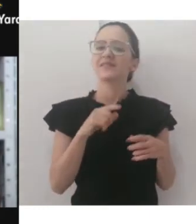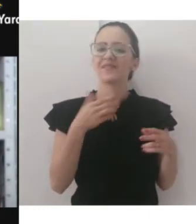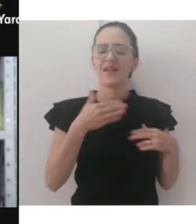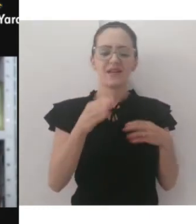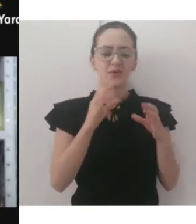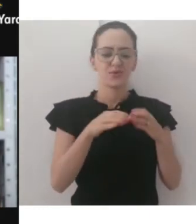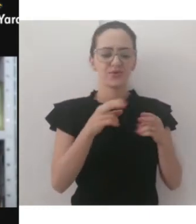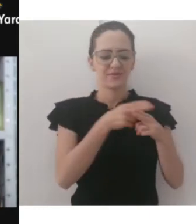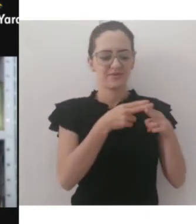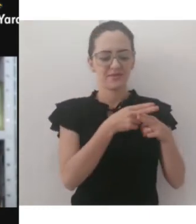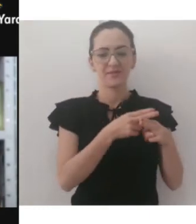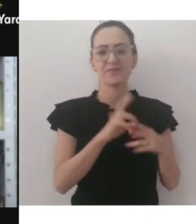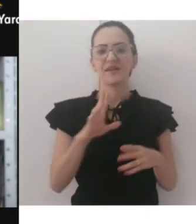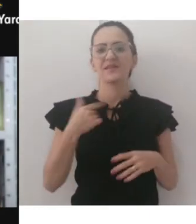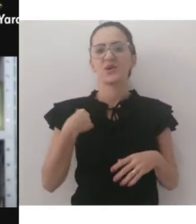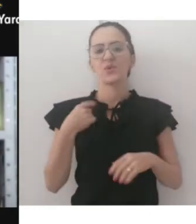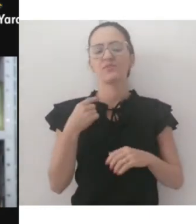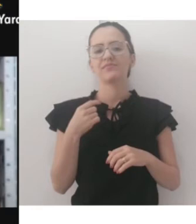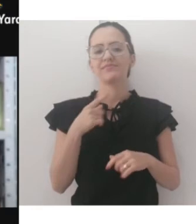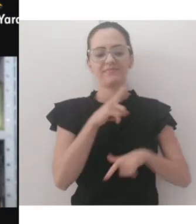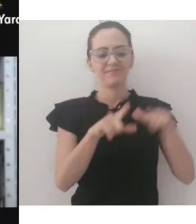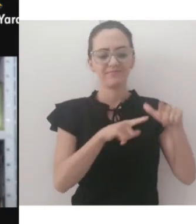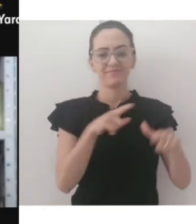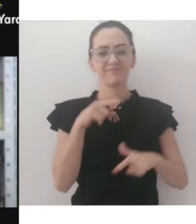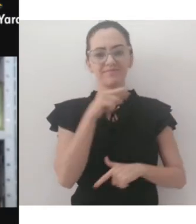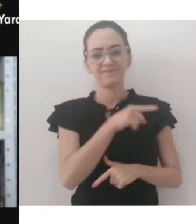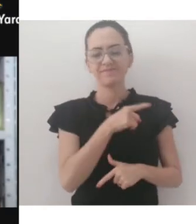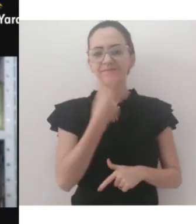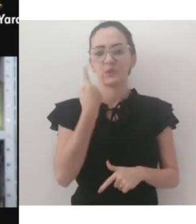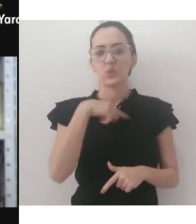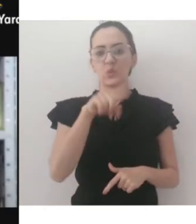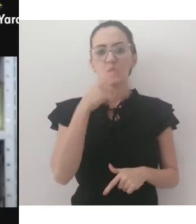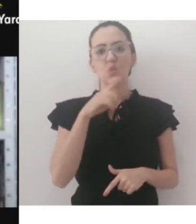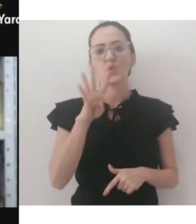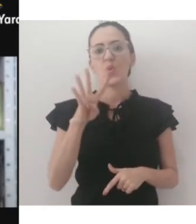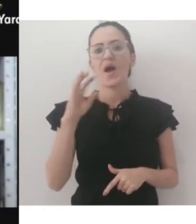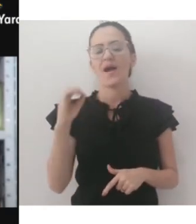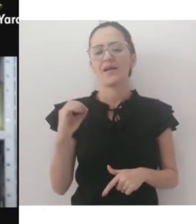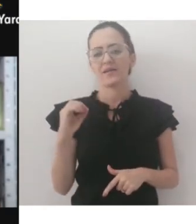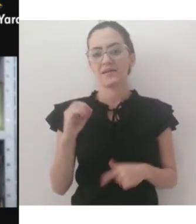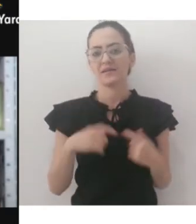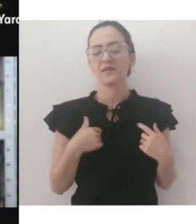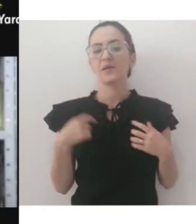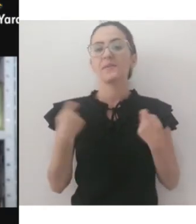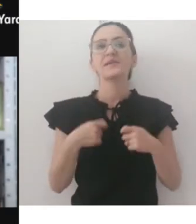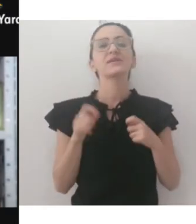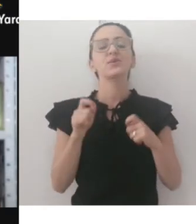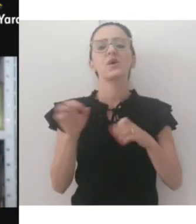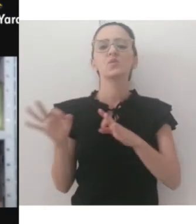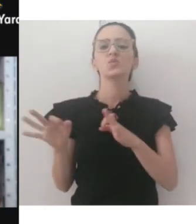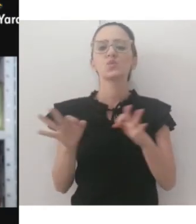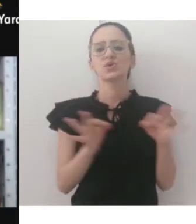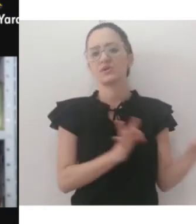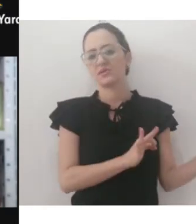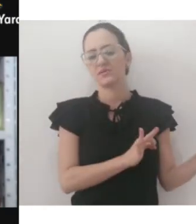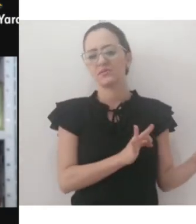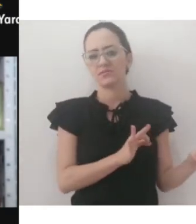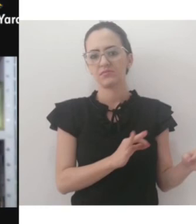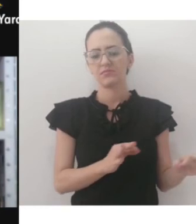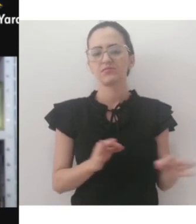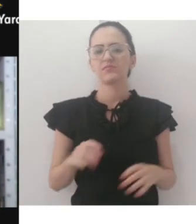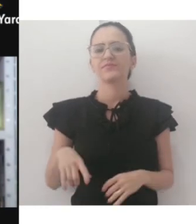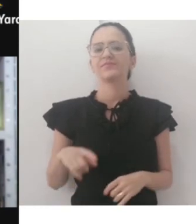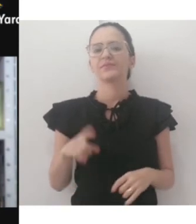aí, Karine, hoje eu trabalho 40 horas e como é que você faz? Então, a gente precisa, como a Edmara falou, precisamos ter constância. O